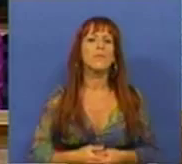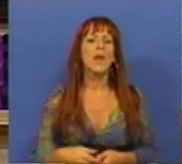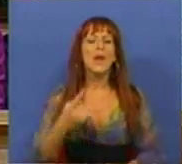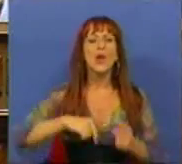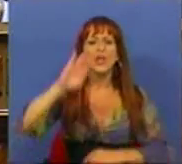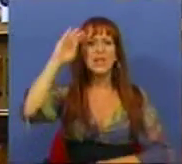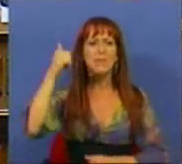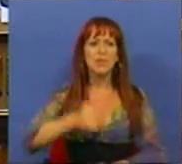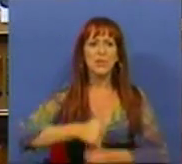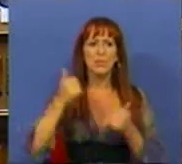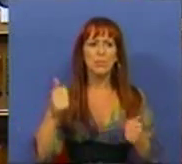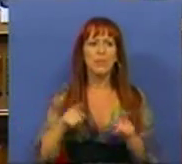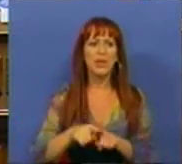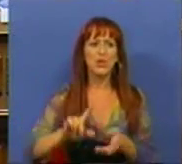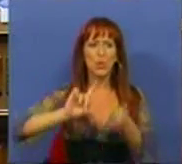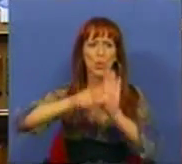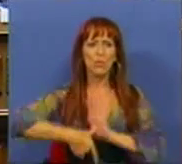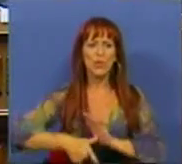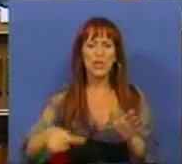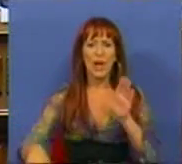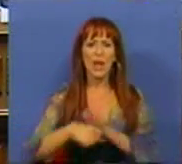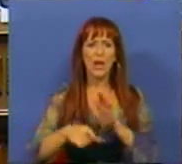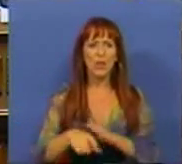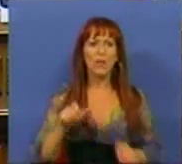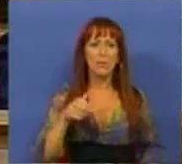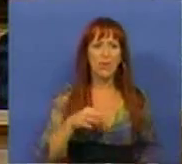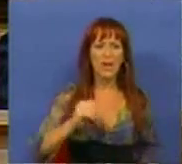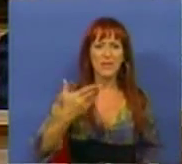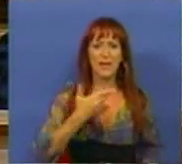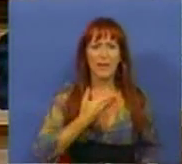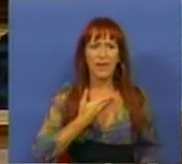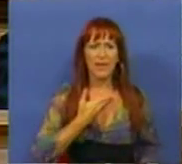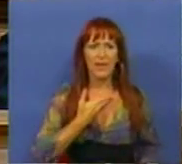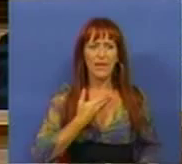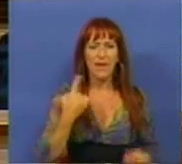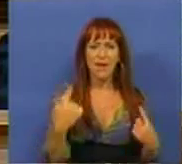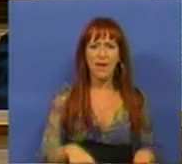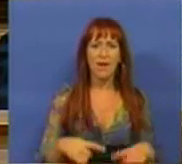Nós sabemos bem que o projeto de lei do Partido Social Democrata